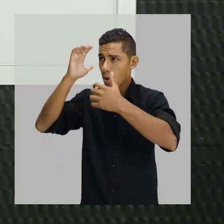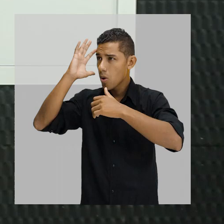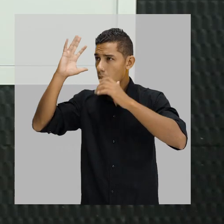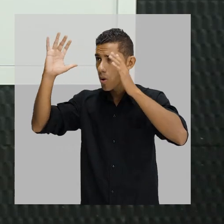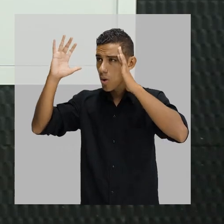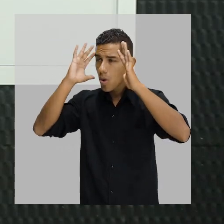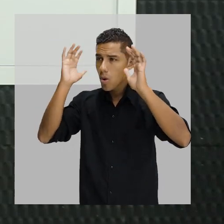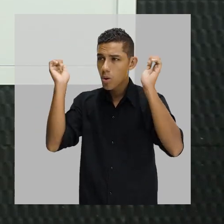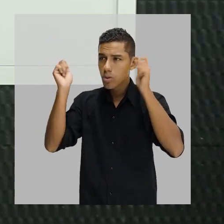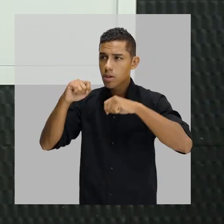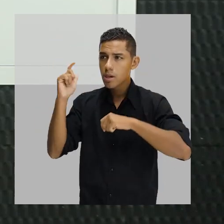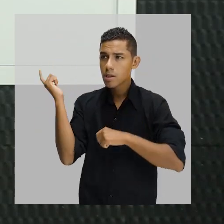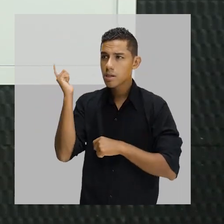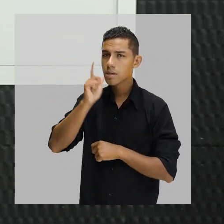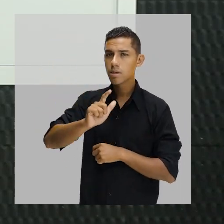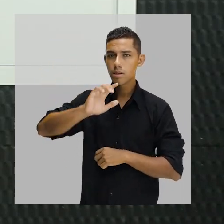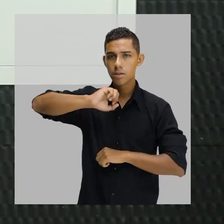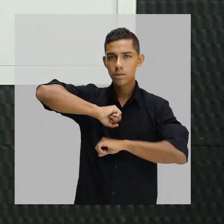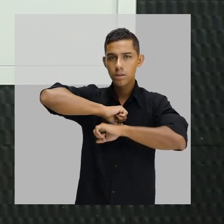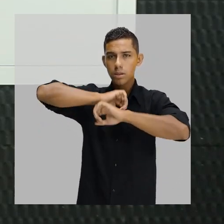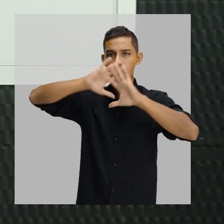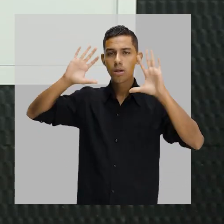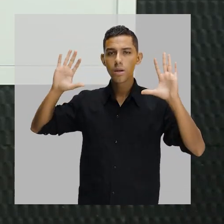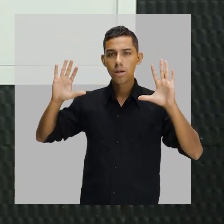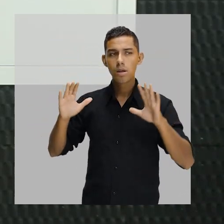de uma trajetória,